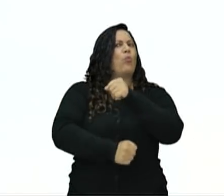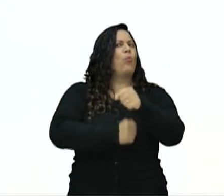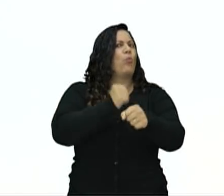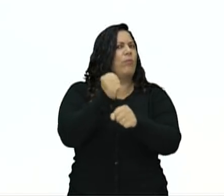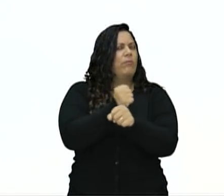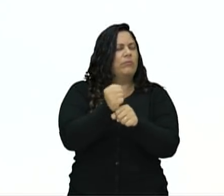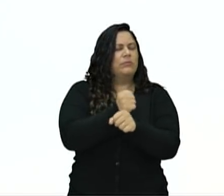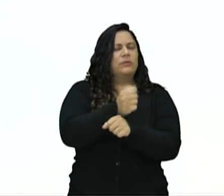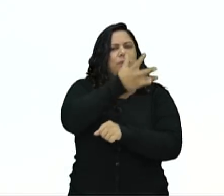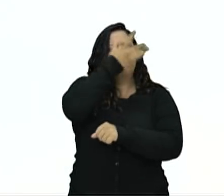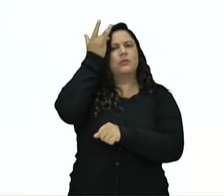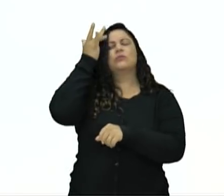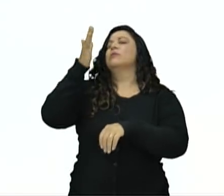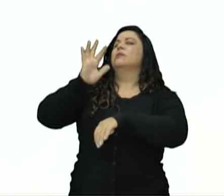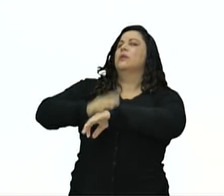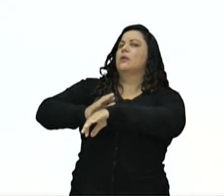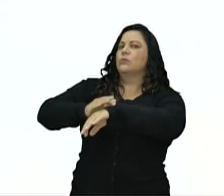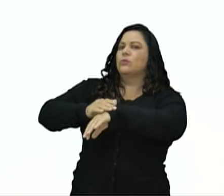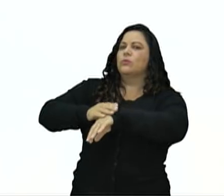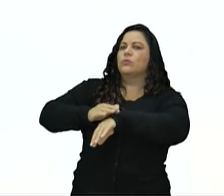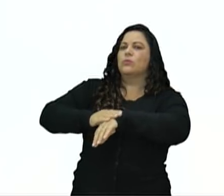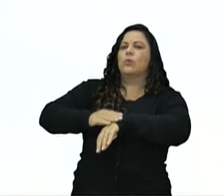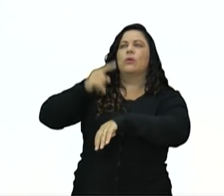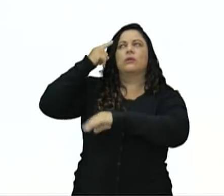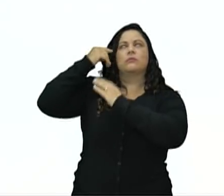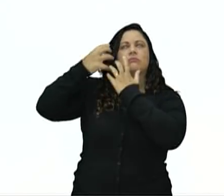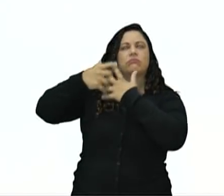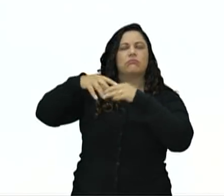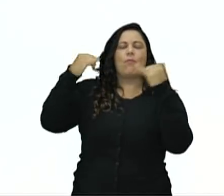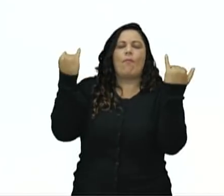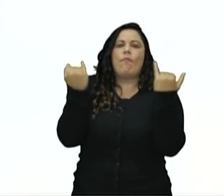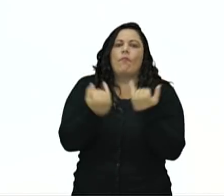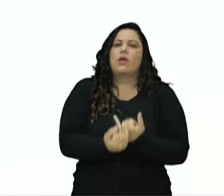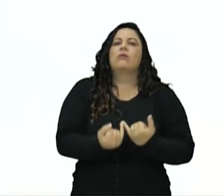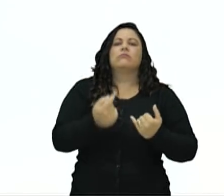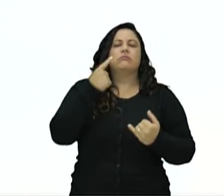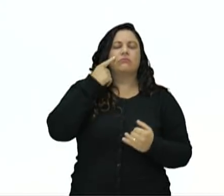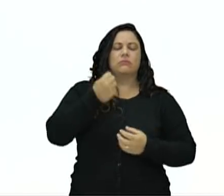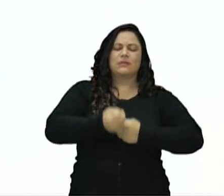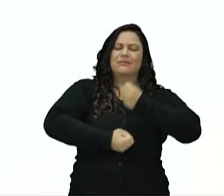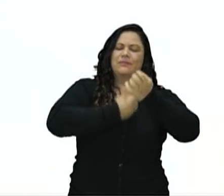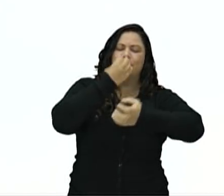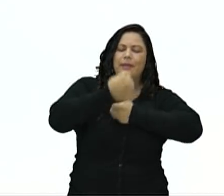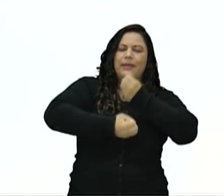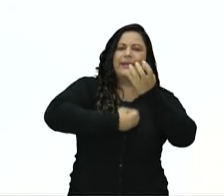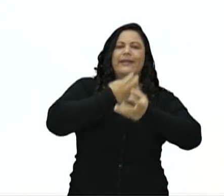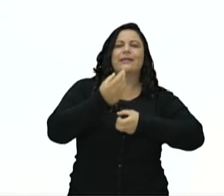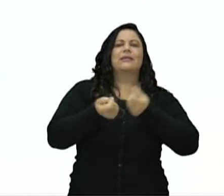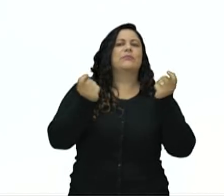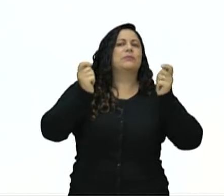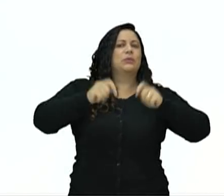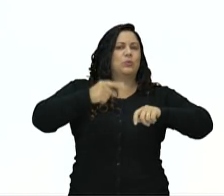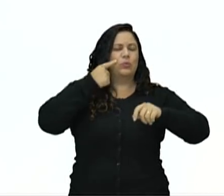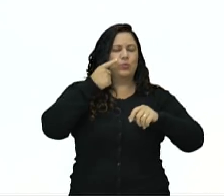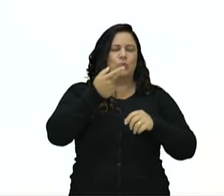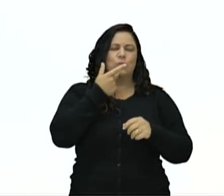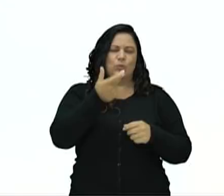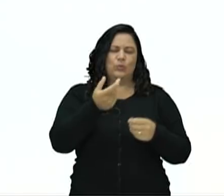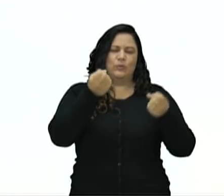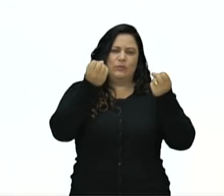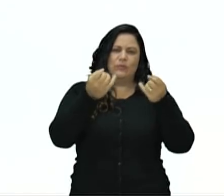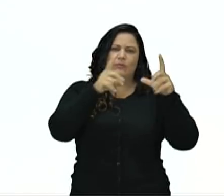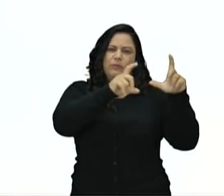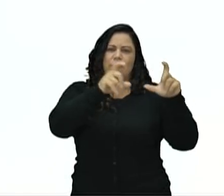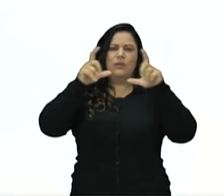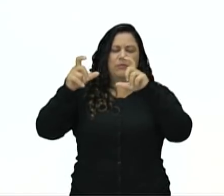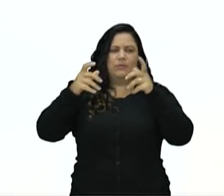do depoimento, né, daquela pessoa que fez o relato e tentou fazer ali meio que uma autoajuda para as pessoas que podem estar sofrendo